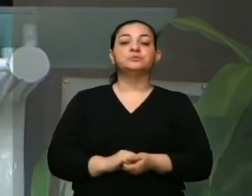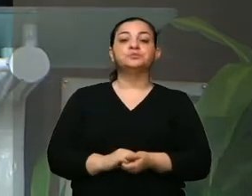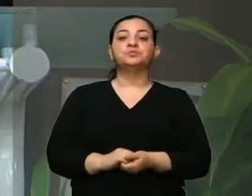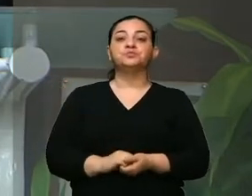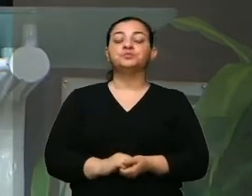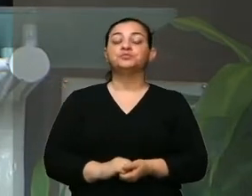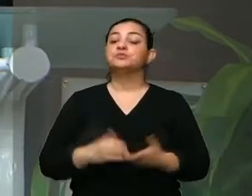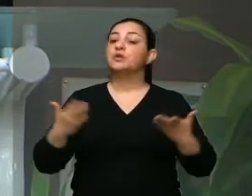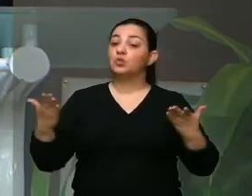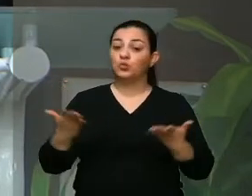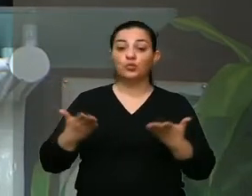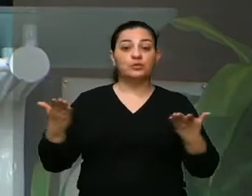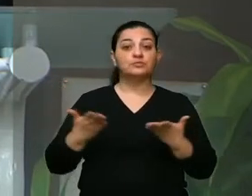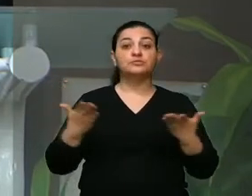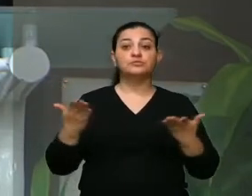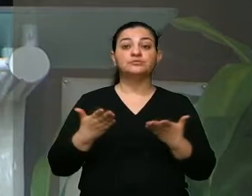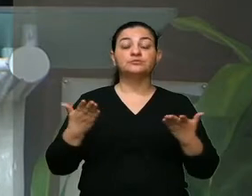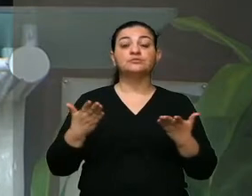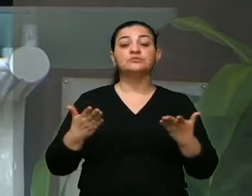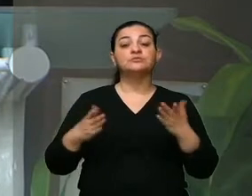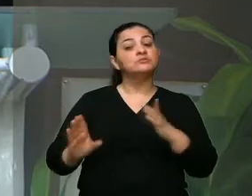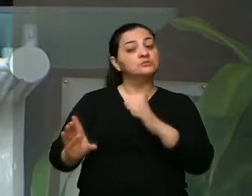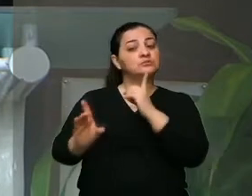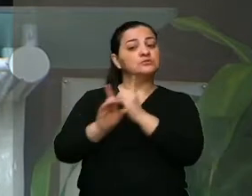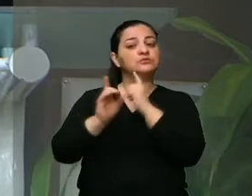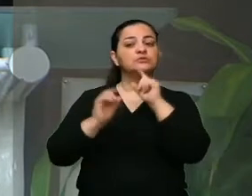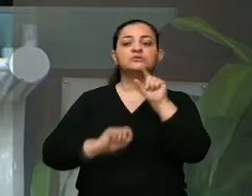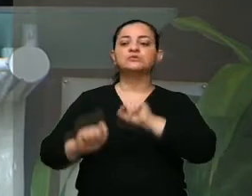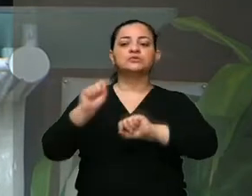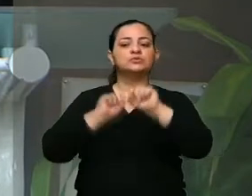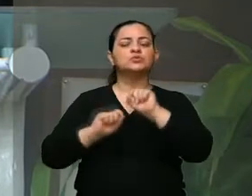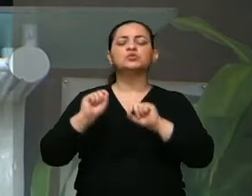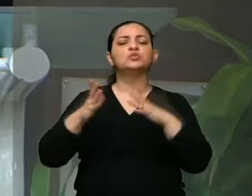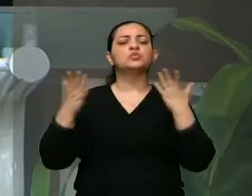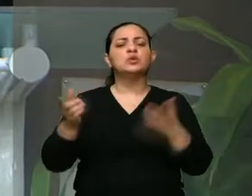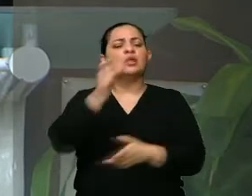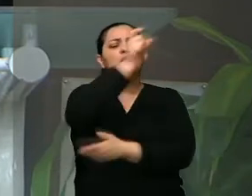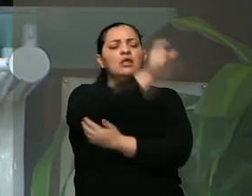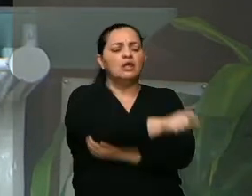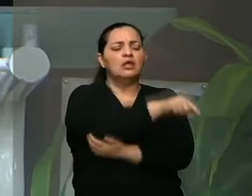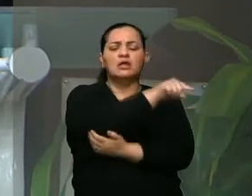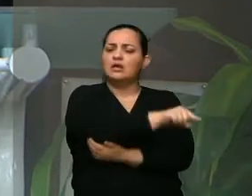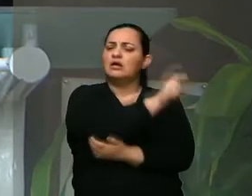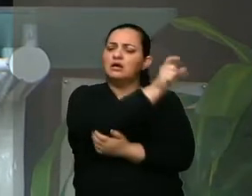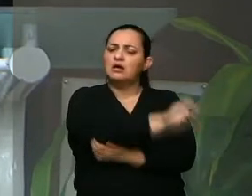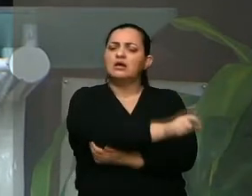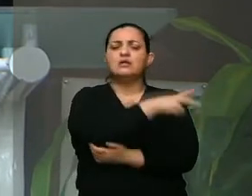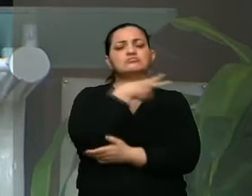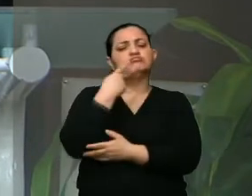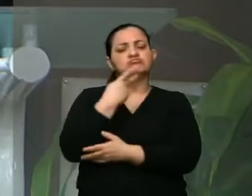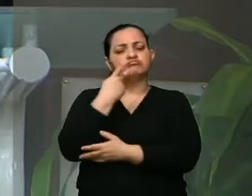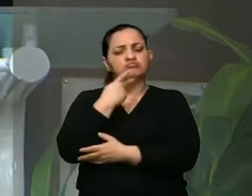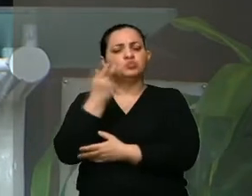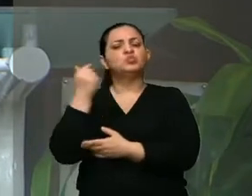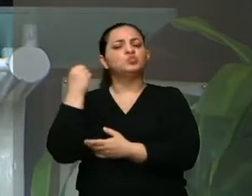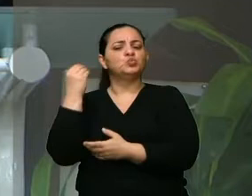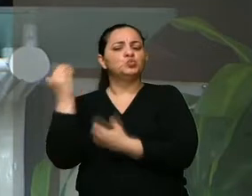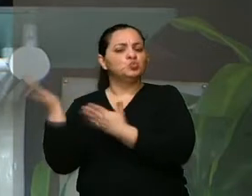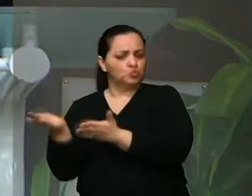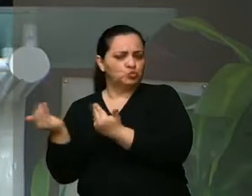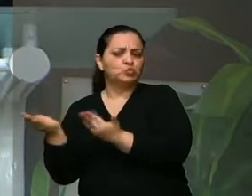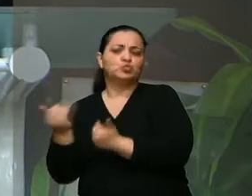agora encontramos então o que seria deste rapaz falando daquele moço